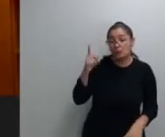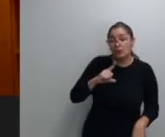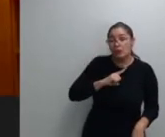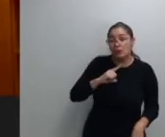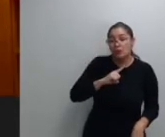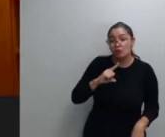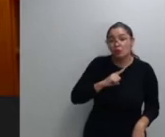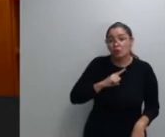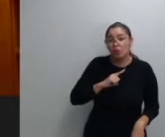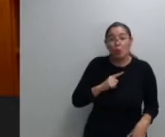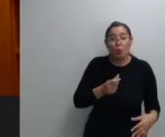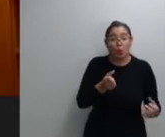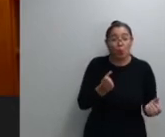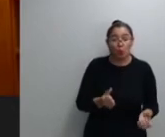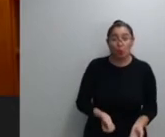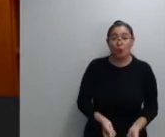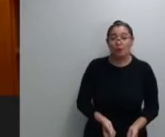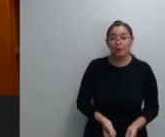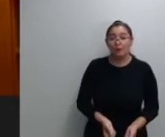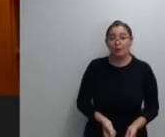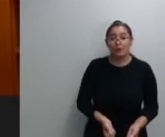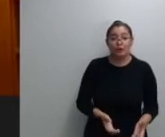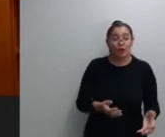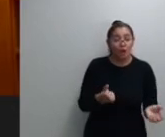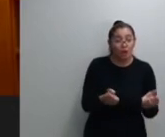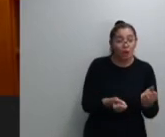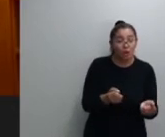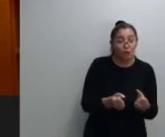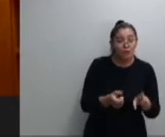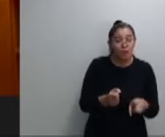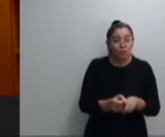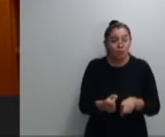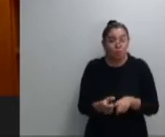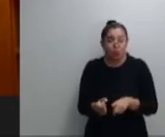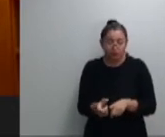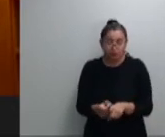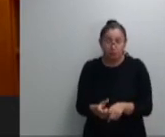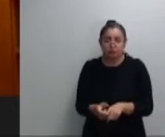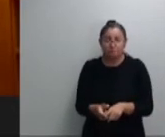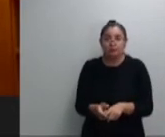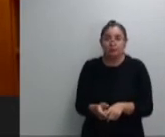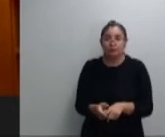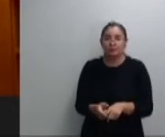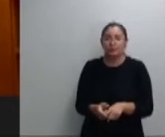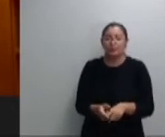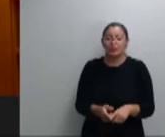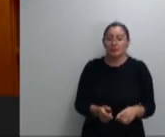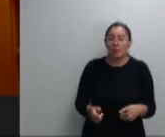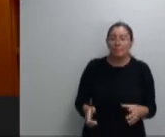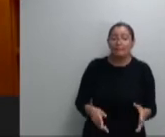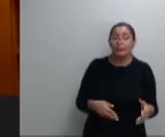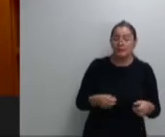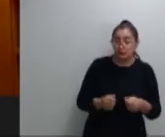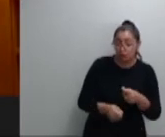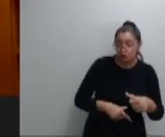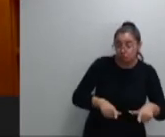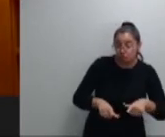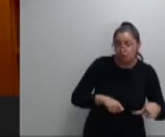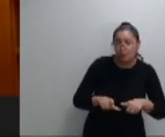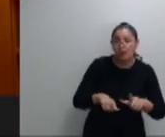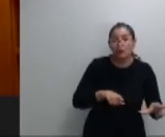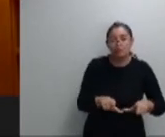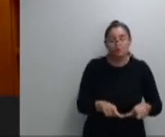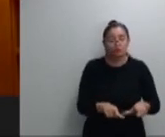social, a locação de veículos automotores e a prestação de serviços de gerenciamento